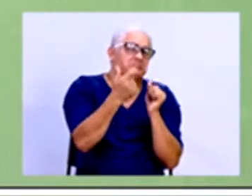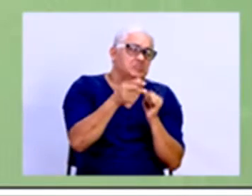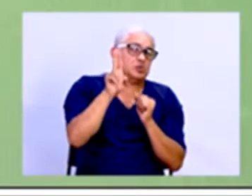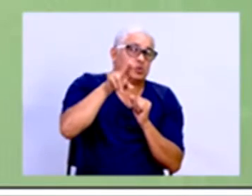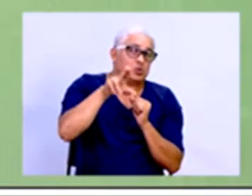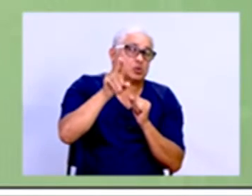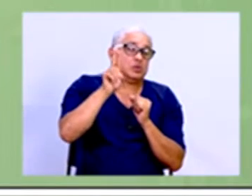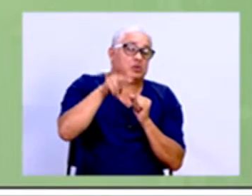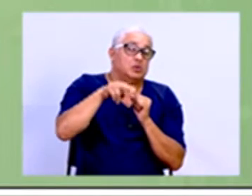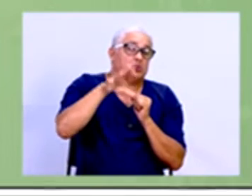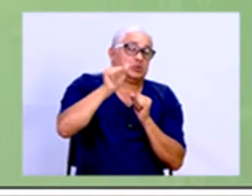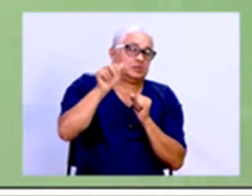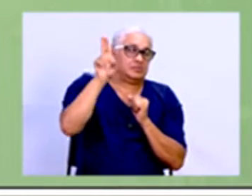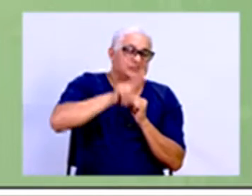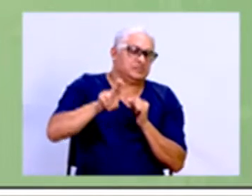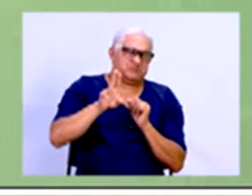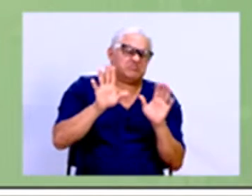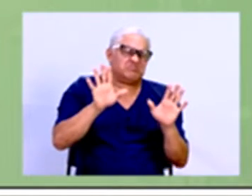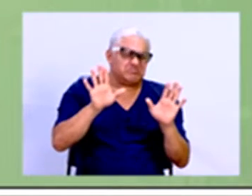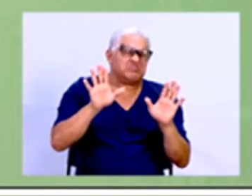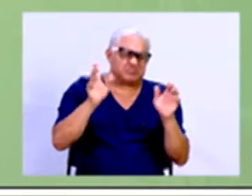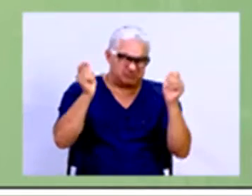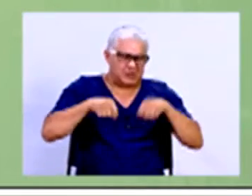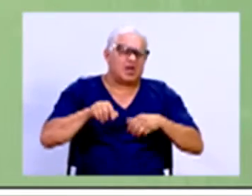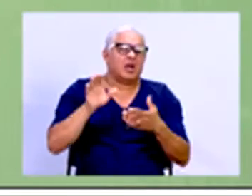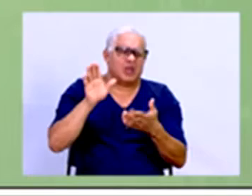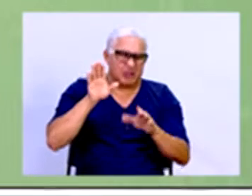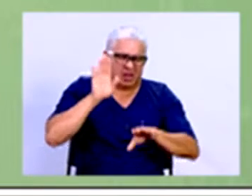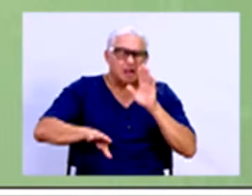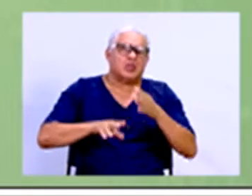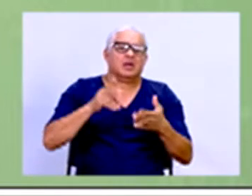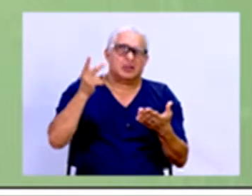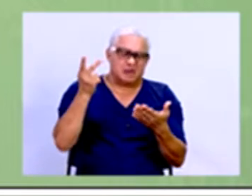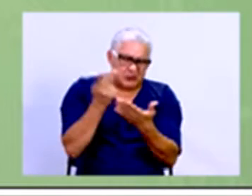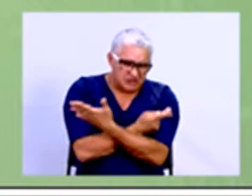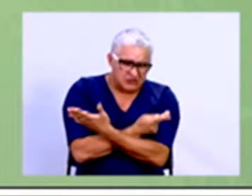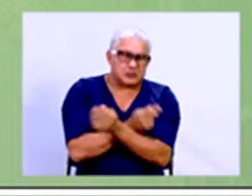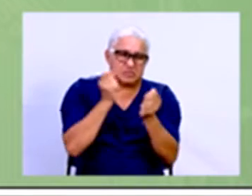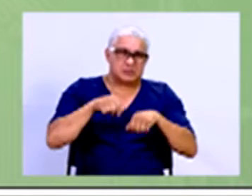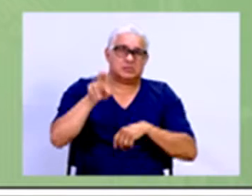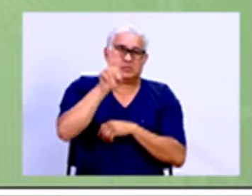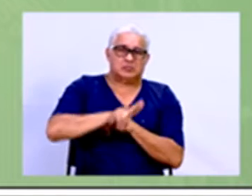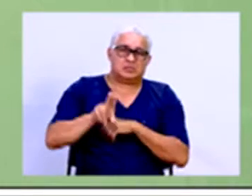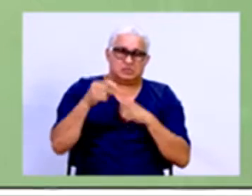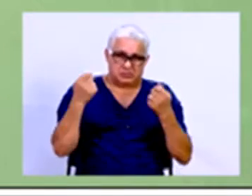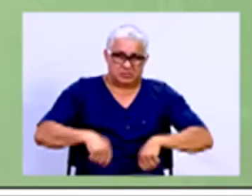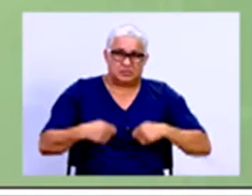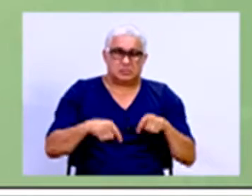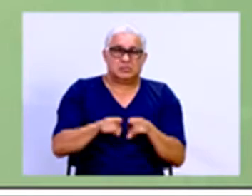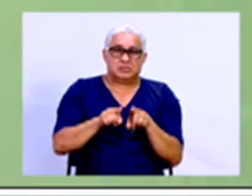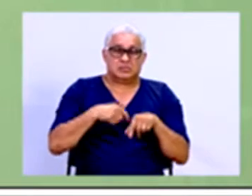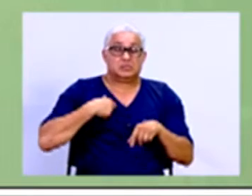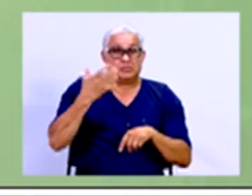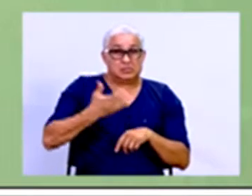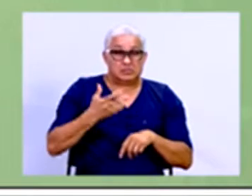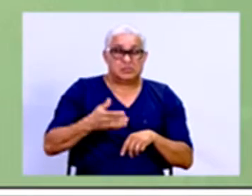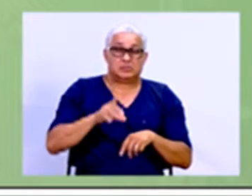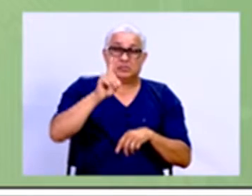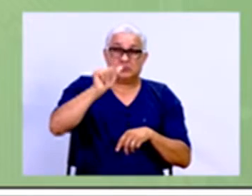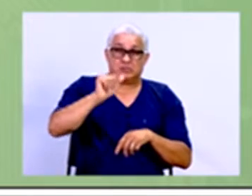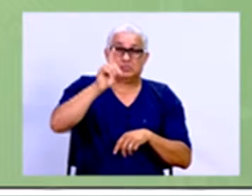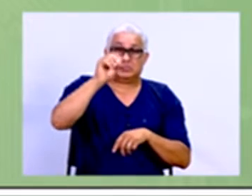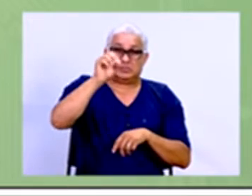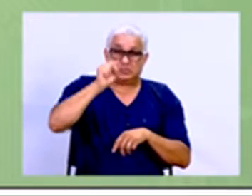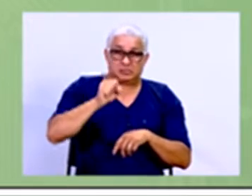utilizar. Não é assim, tá? Tem casos que vocês vão precisar utilizar, certo? Mas quando você quer passar os dados, né, através